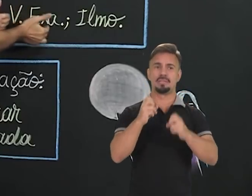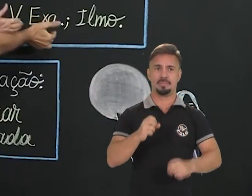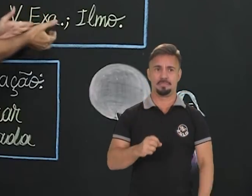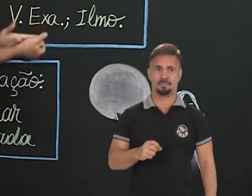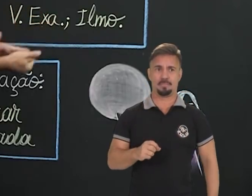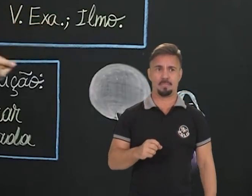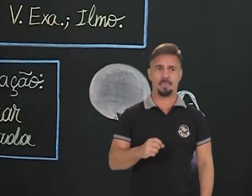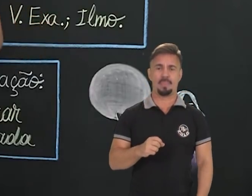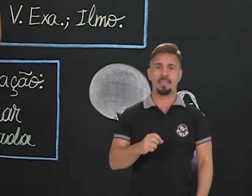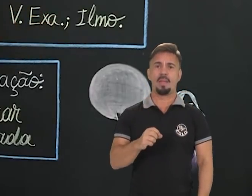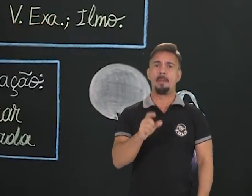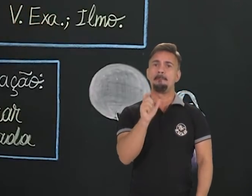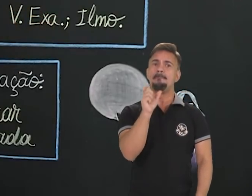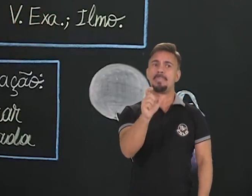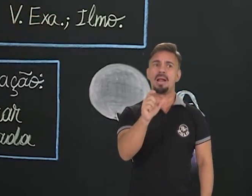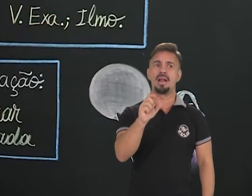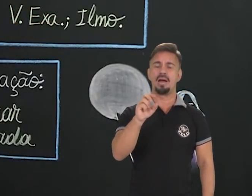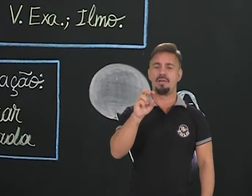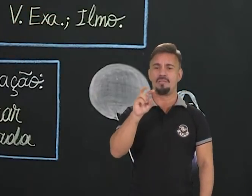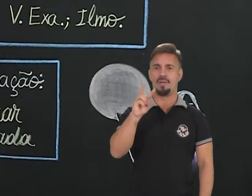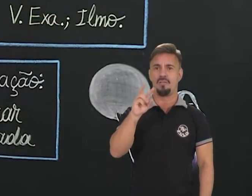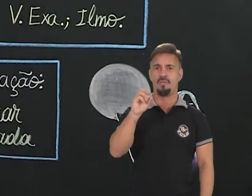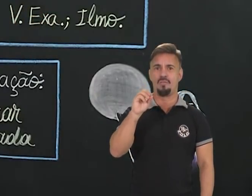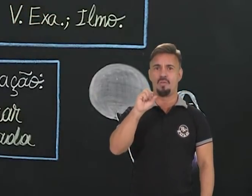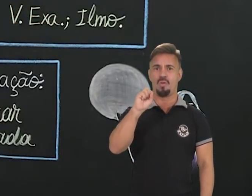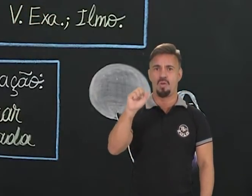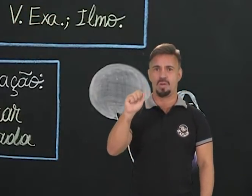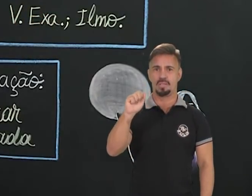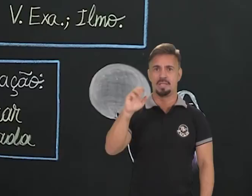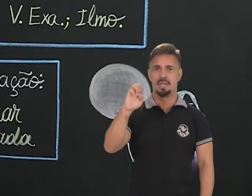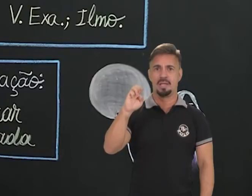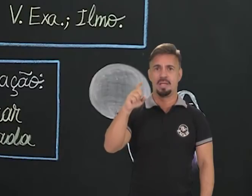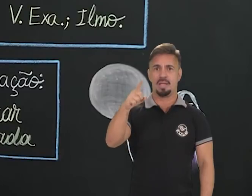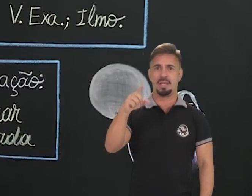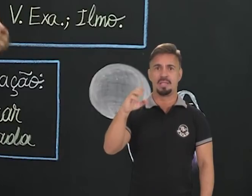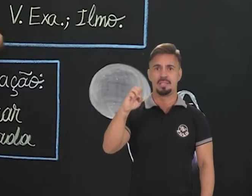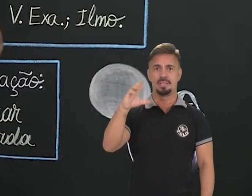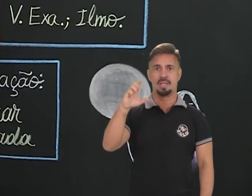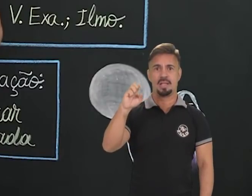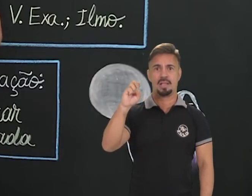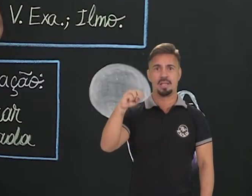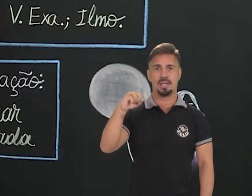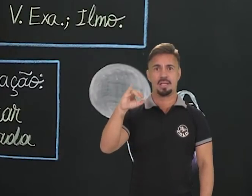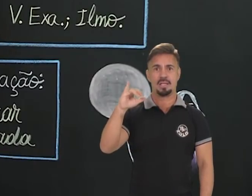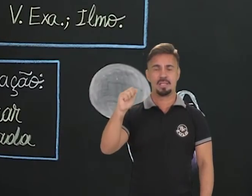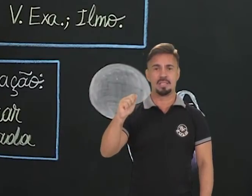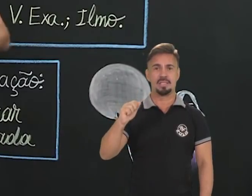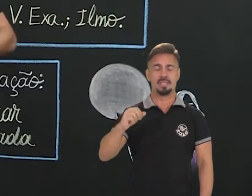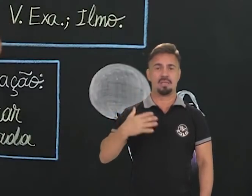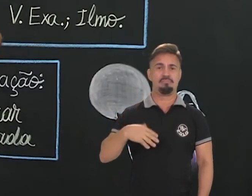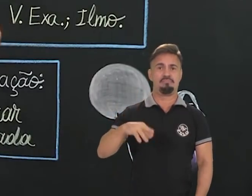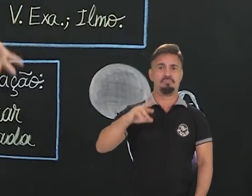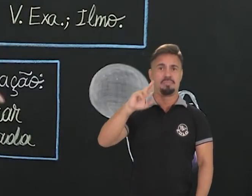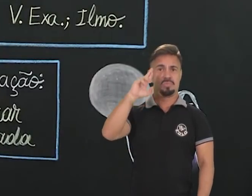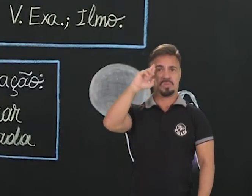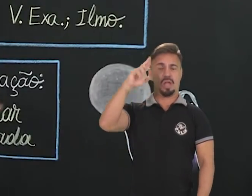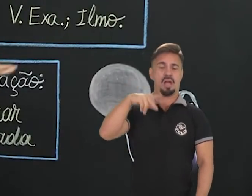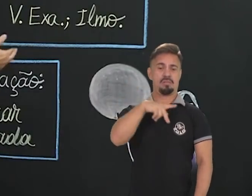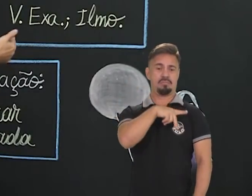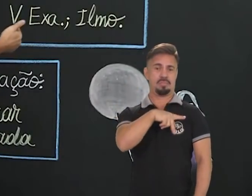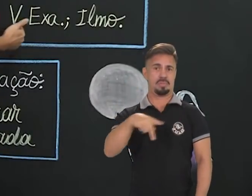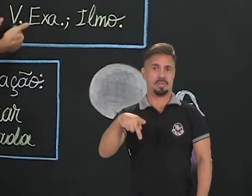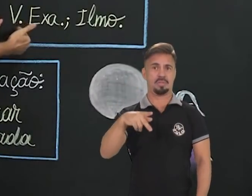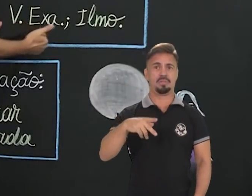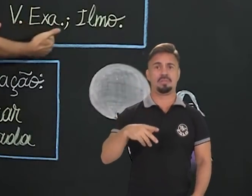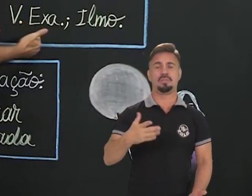a abreviatura da palavra Vossa Excelência, que é um pronome de tratamento que a gente usa para grandes autoridades, por exemplo, como o Presidente